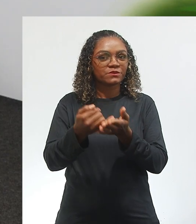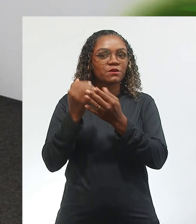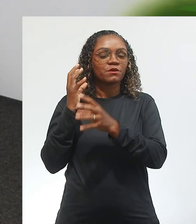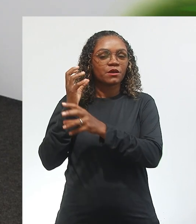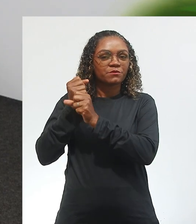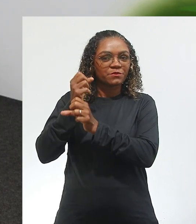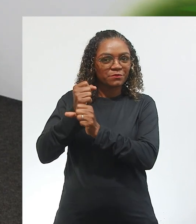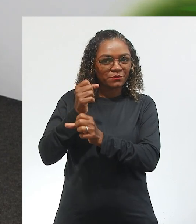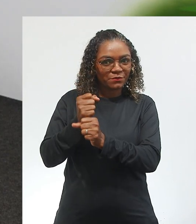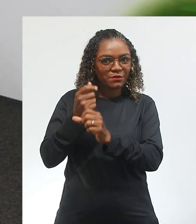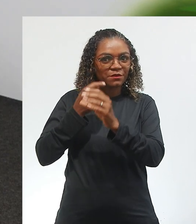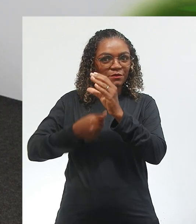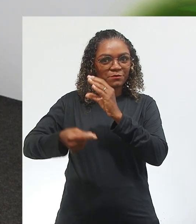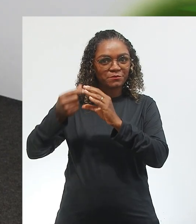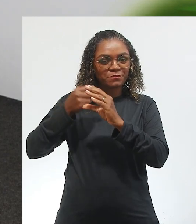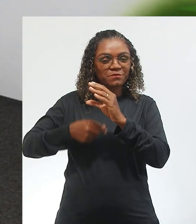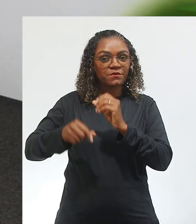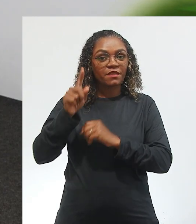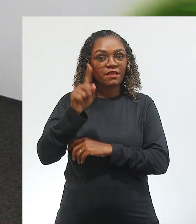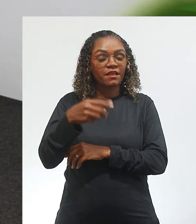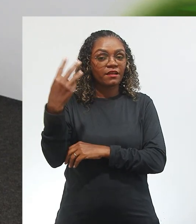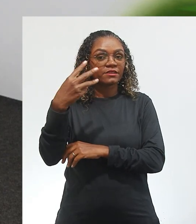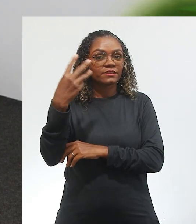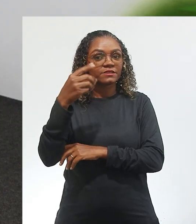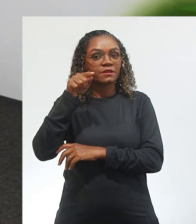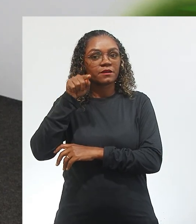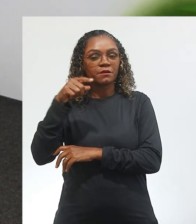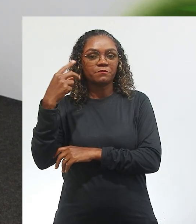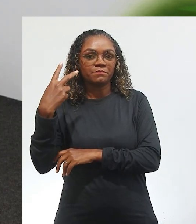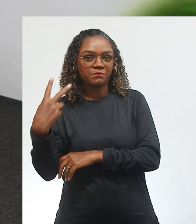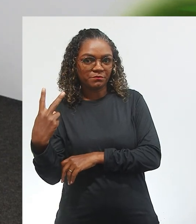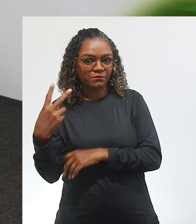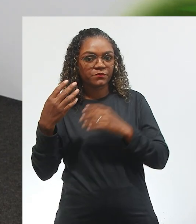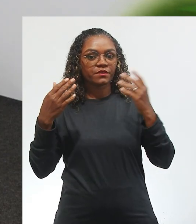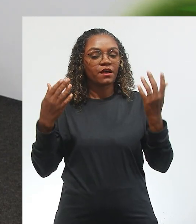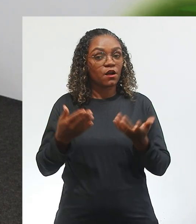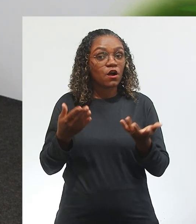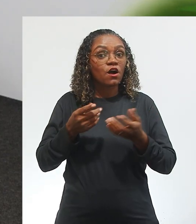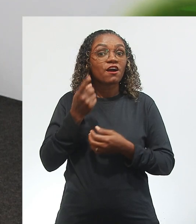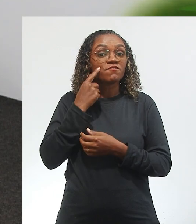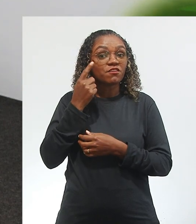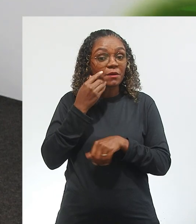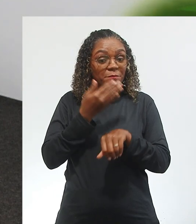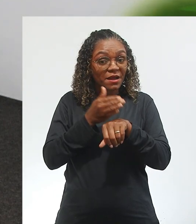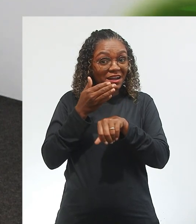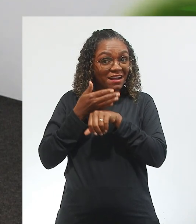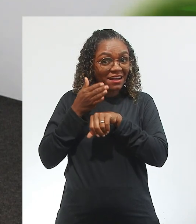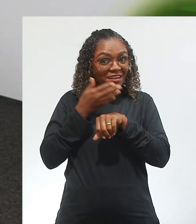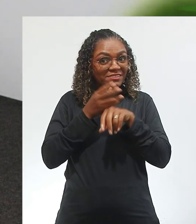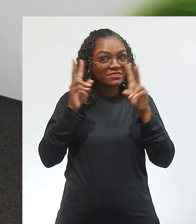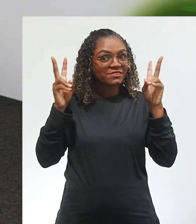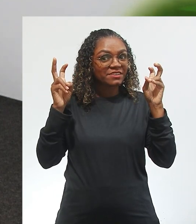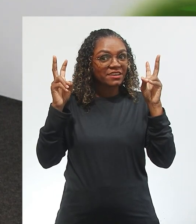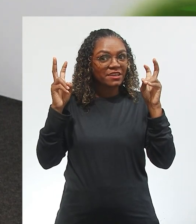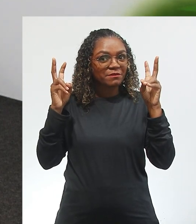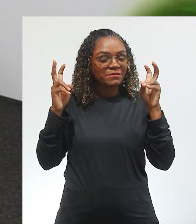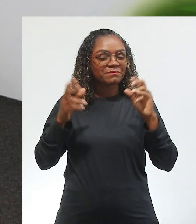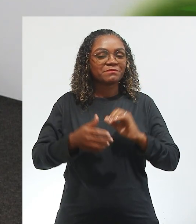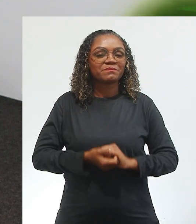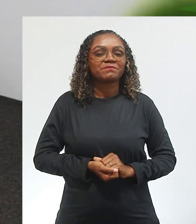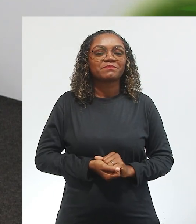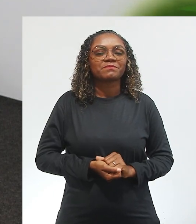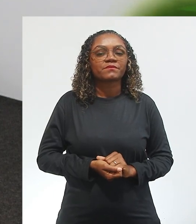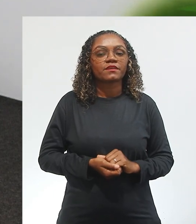à Contabilidade, tá? É a aula 3.2, ou seja, vamos ver na prática agora os lançamentos contábeis. Só que